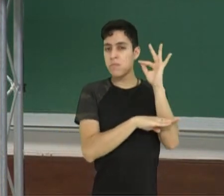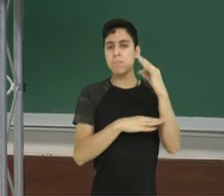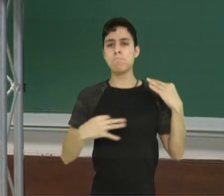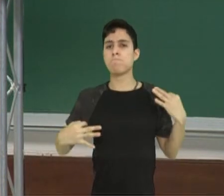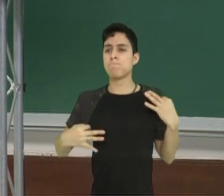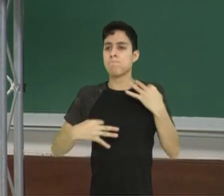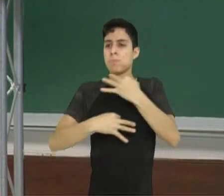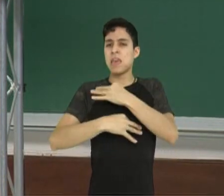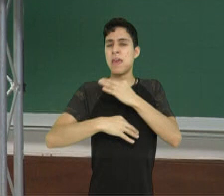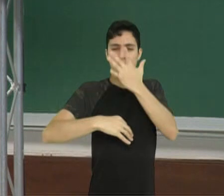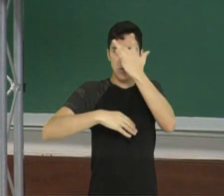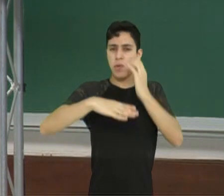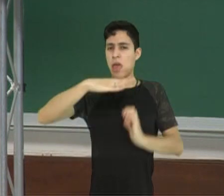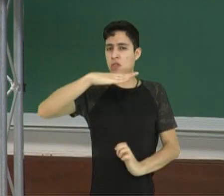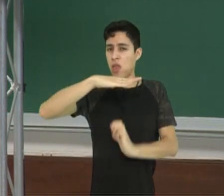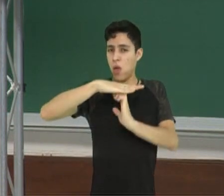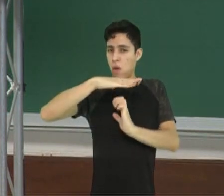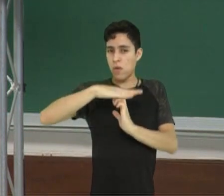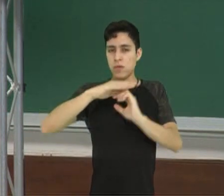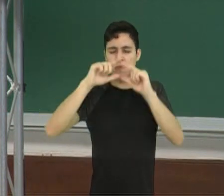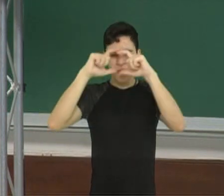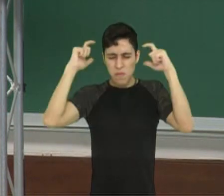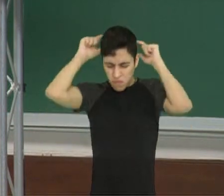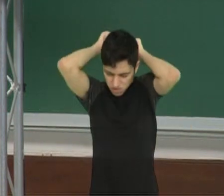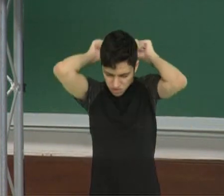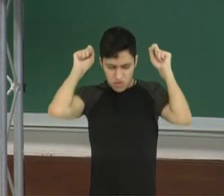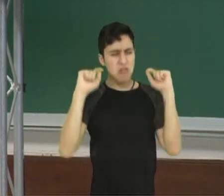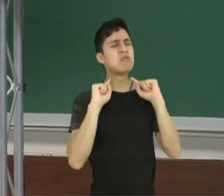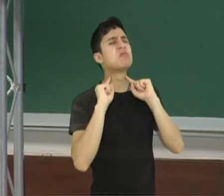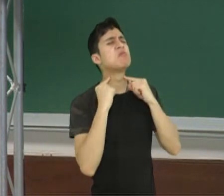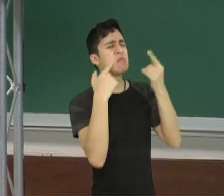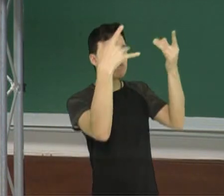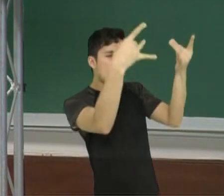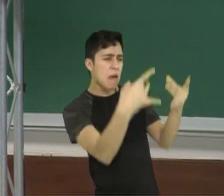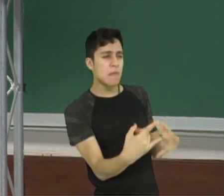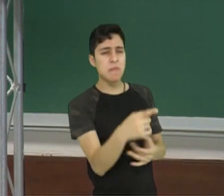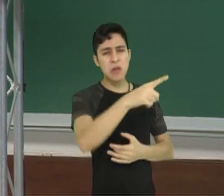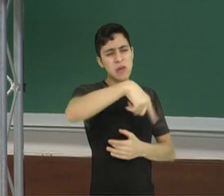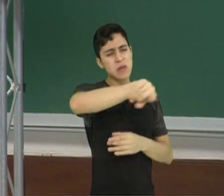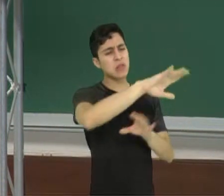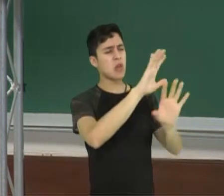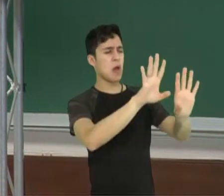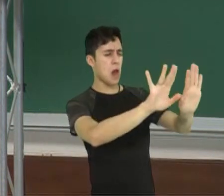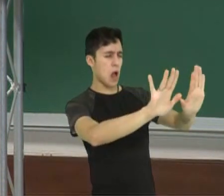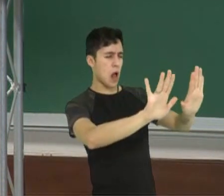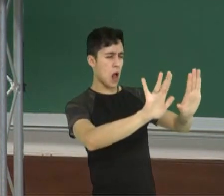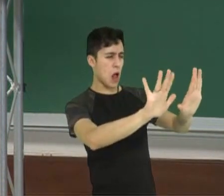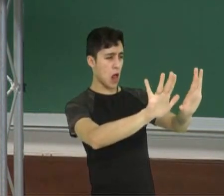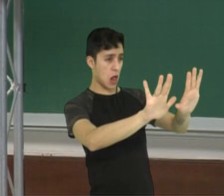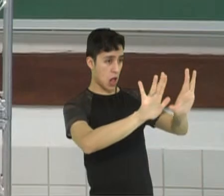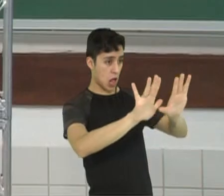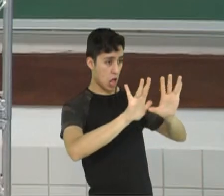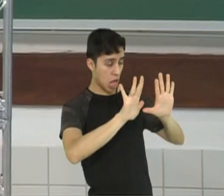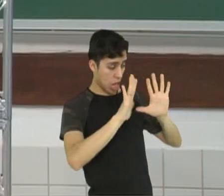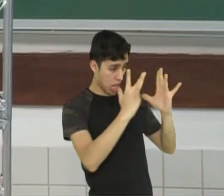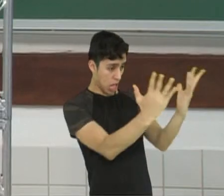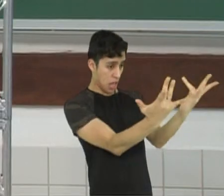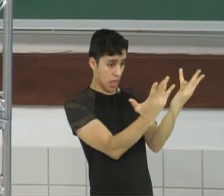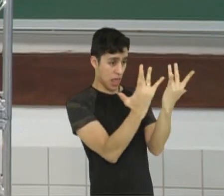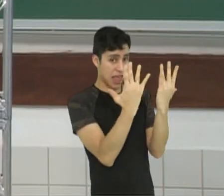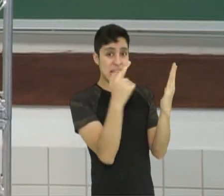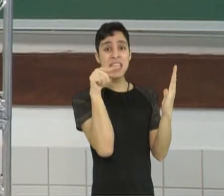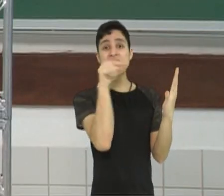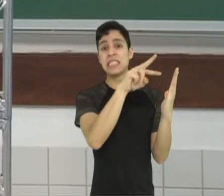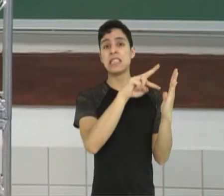todo cheio de barro e com os olhos vendados, né? O que o grupo, o desvio coletivo, quis com isso?